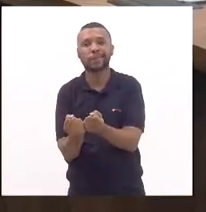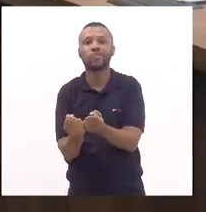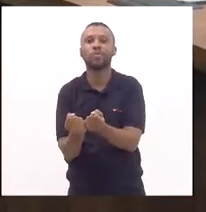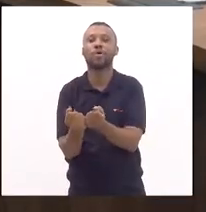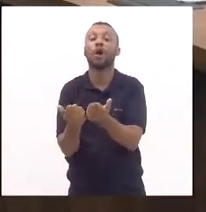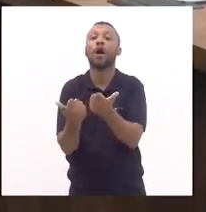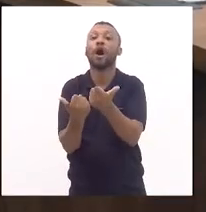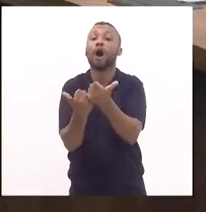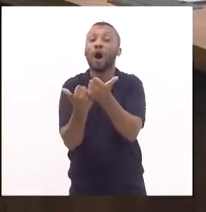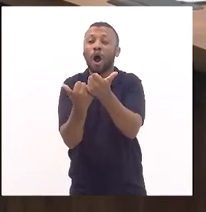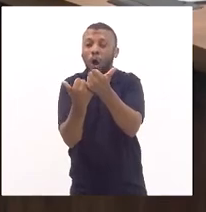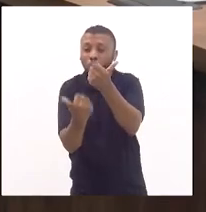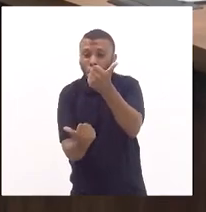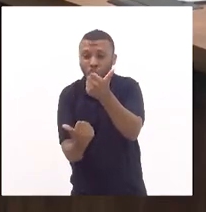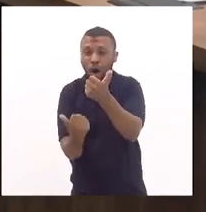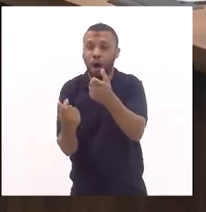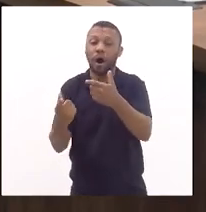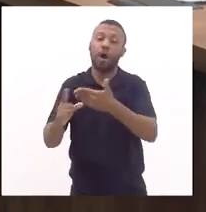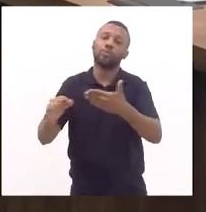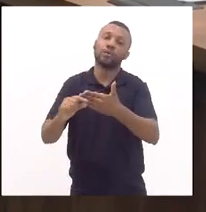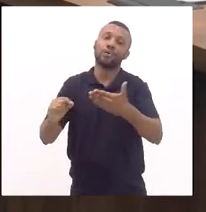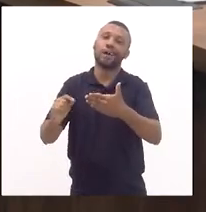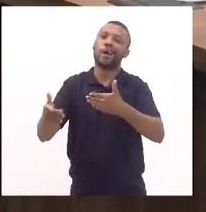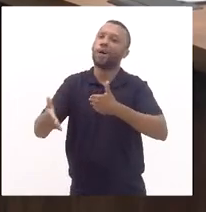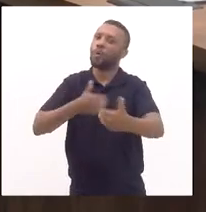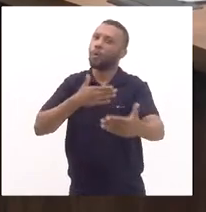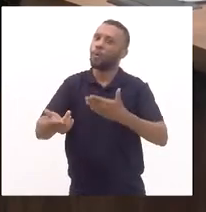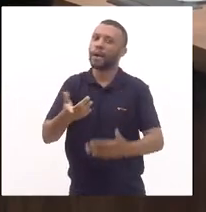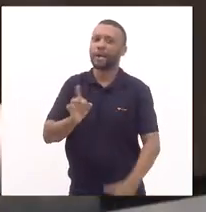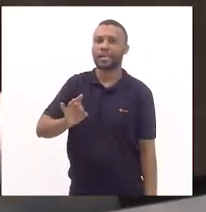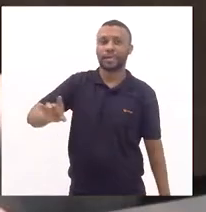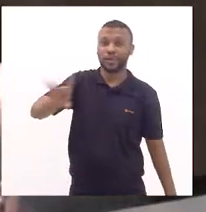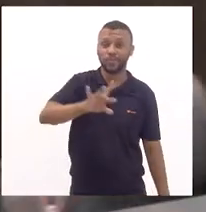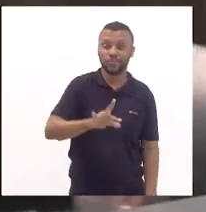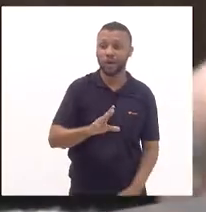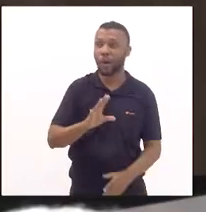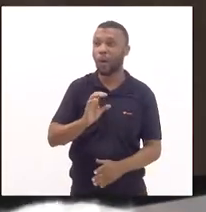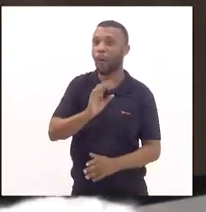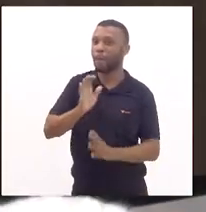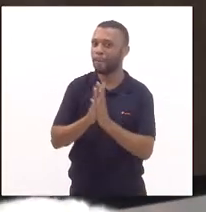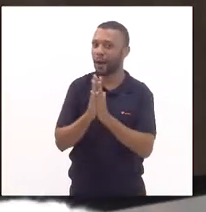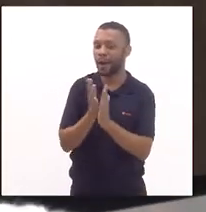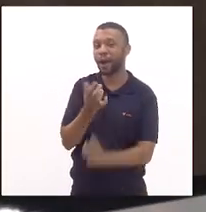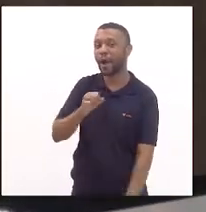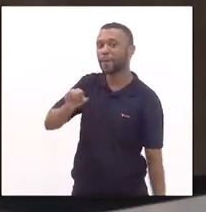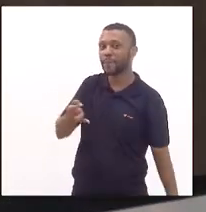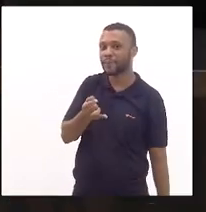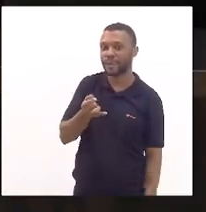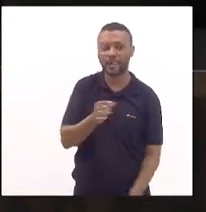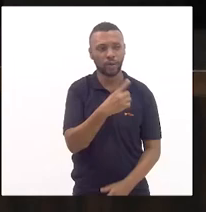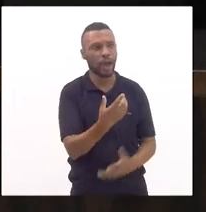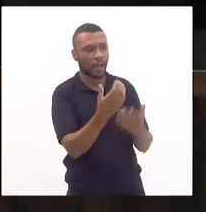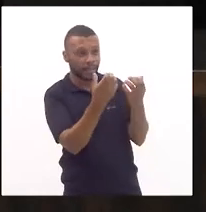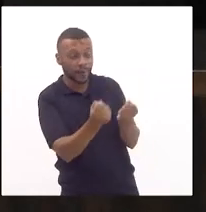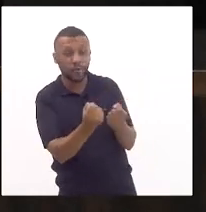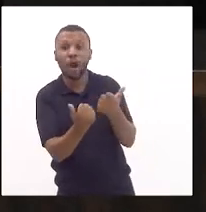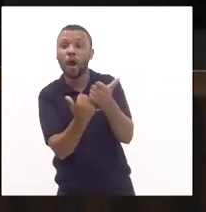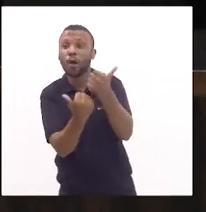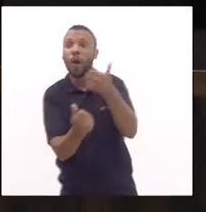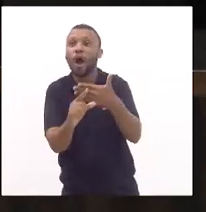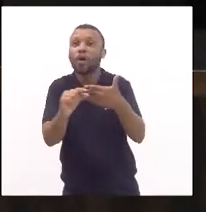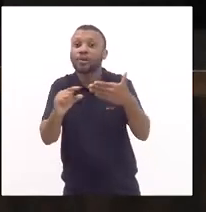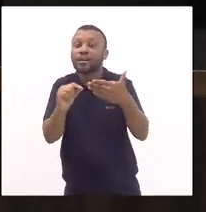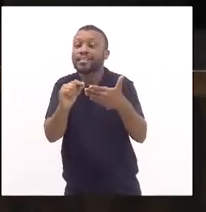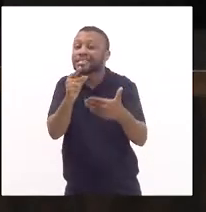a autoria de qualquer um de vossas excelências. Opa, então já aproveito para pedir. Nós aceitamos com a autoria de